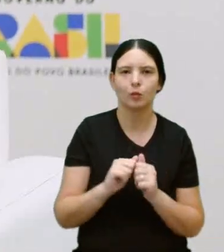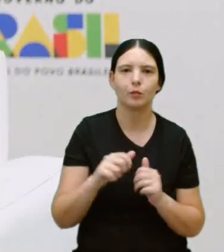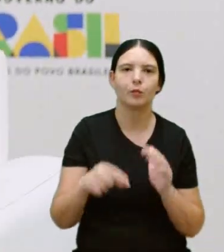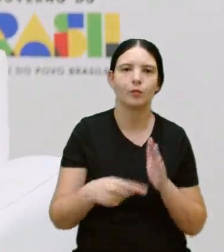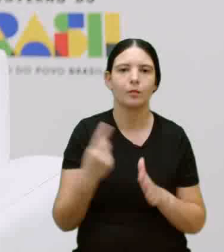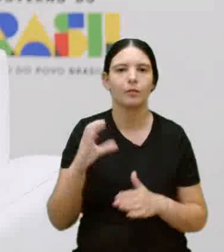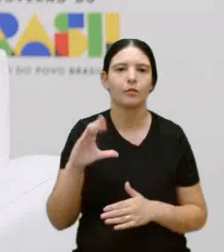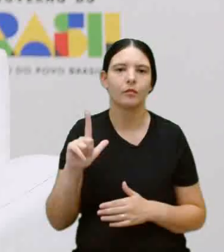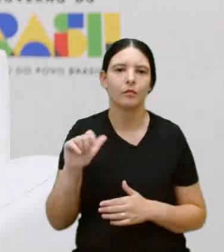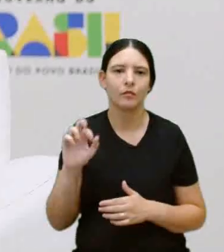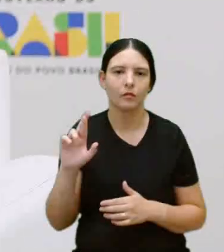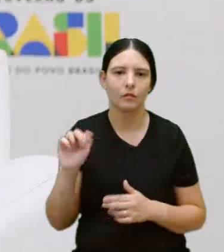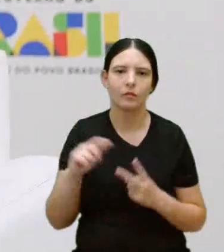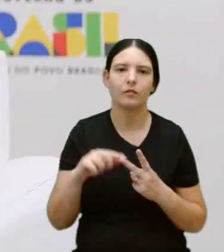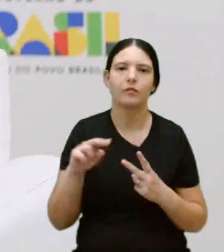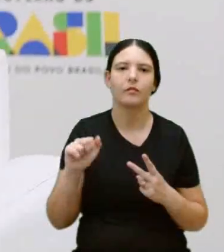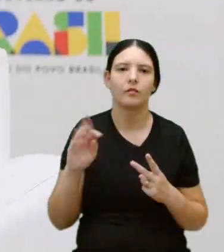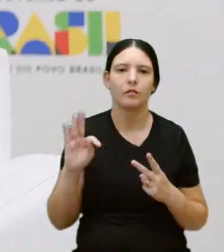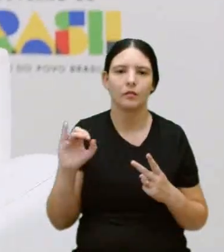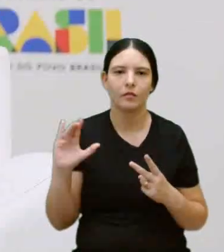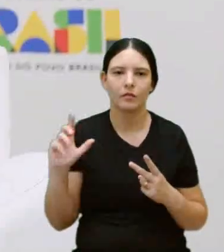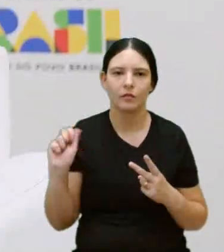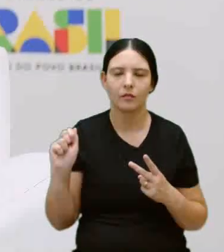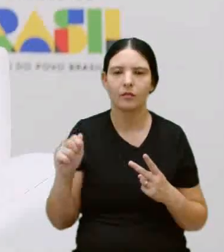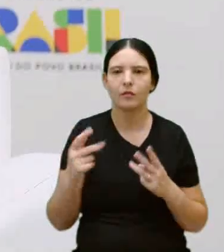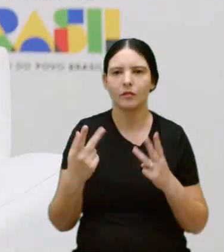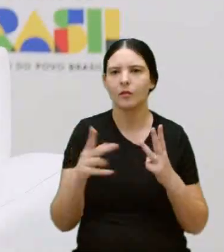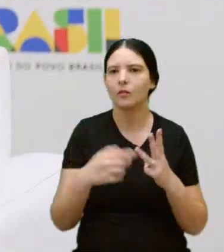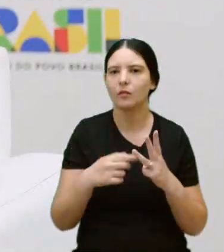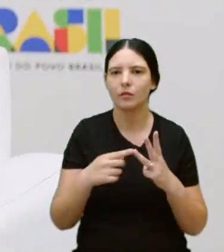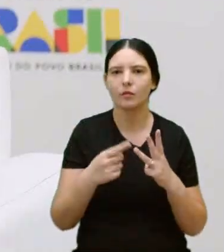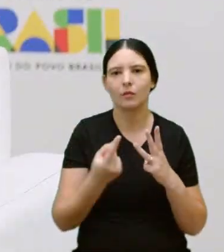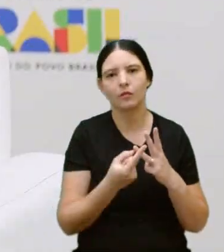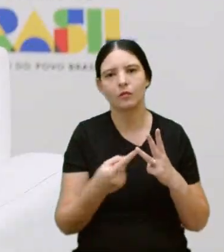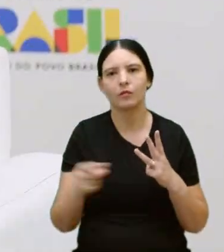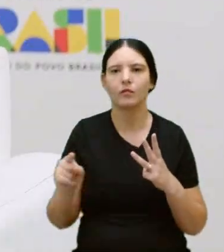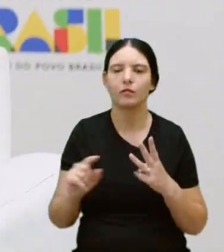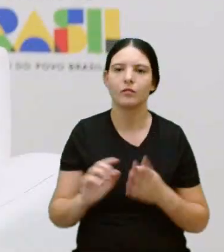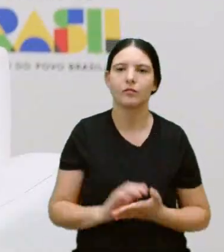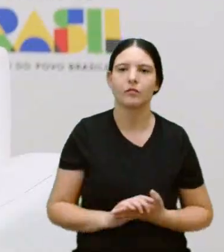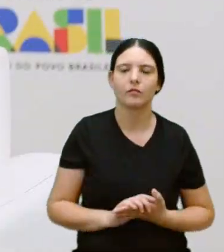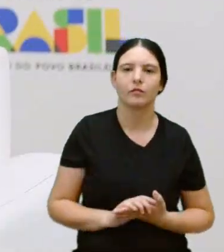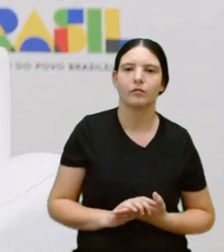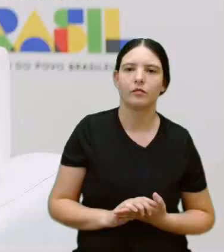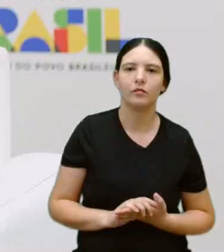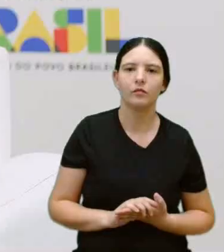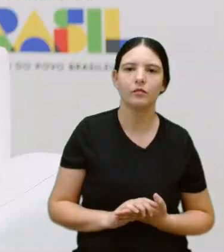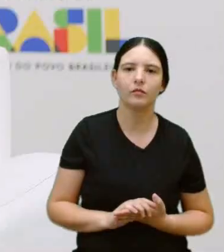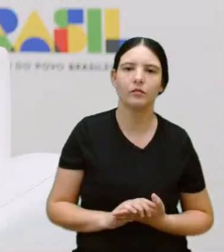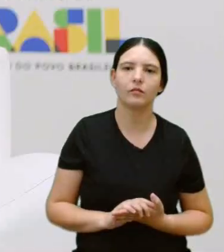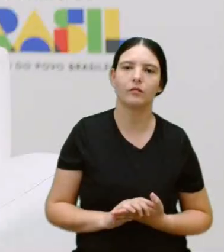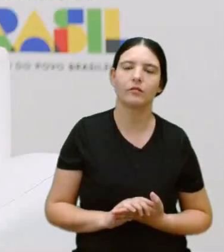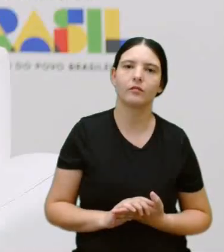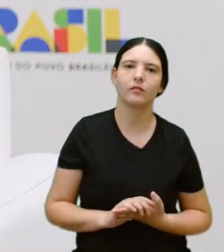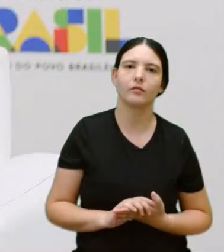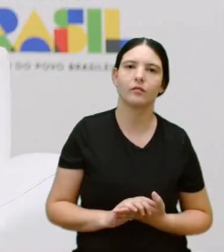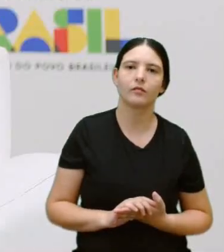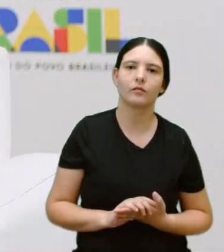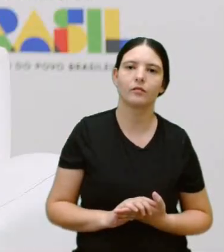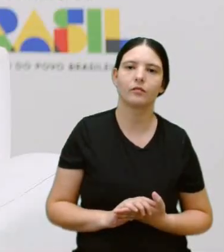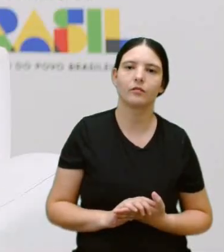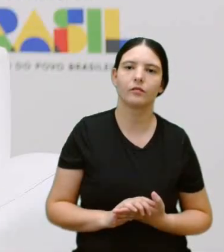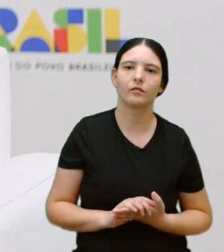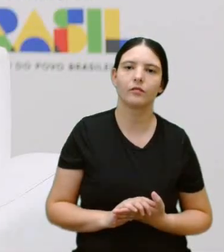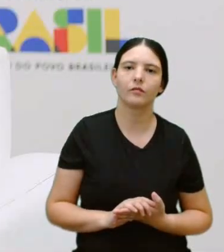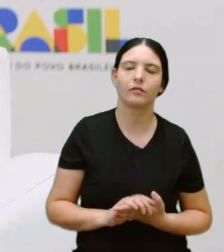Natália, aqui, depois a sua, que foi a terceira. 3 questões. A Sobonfu Somé,